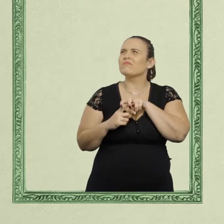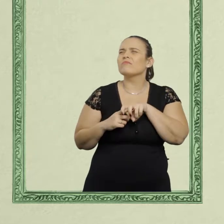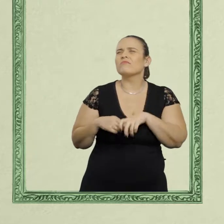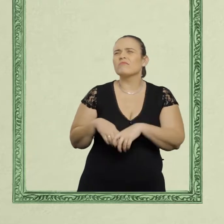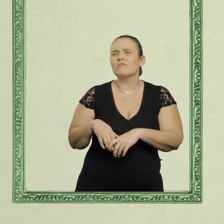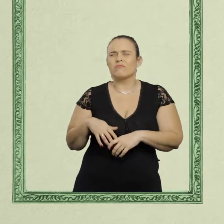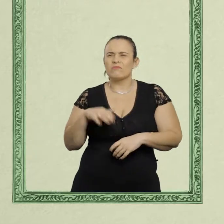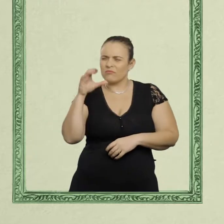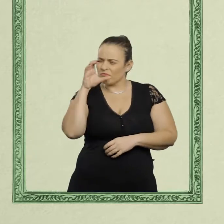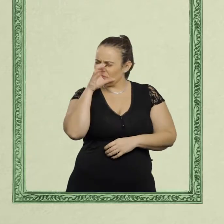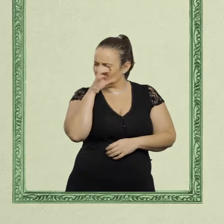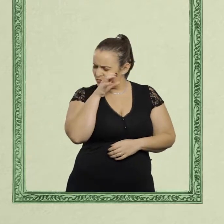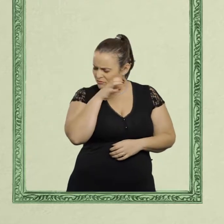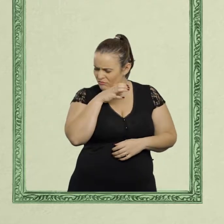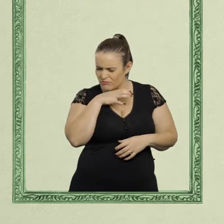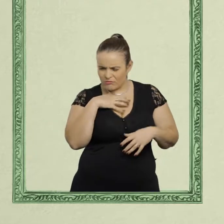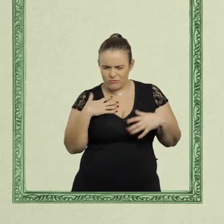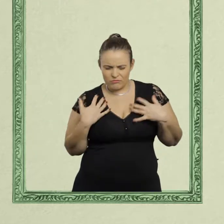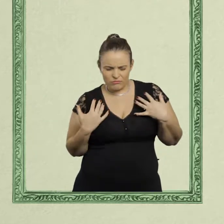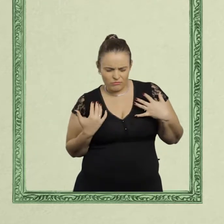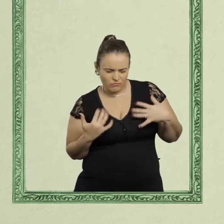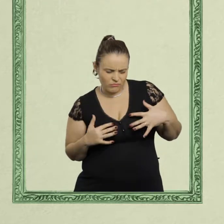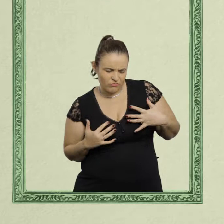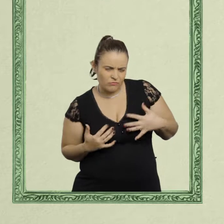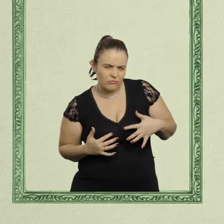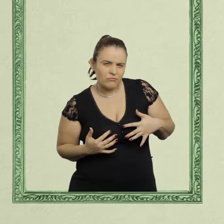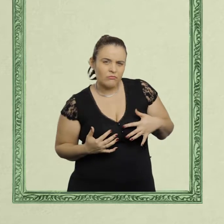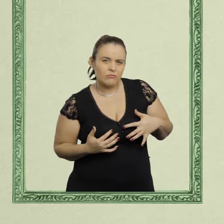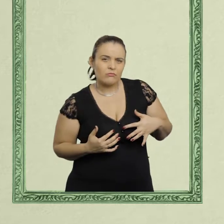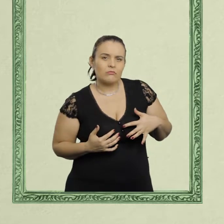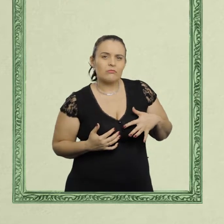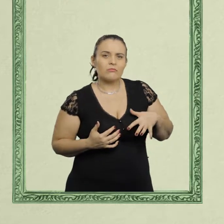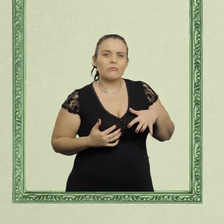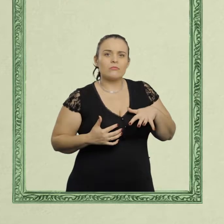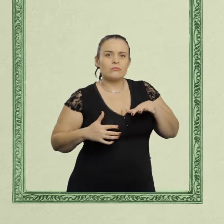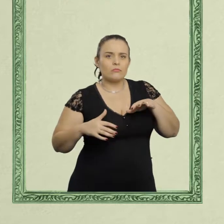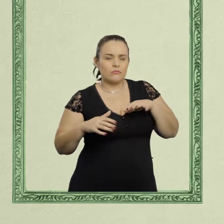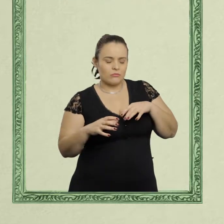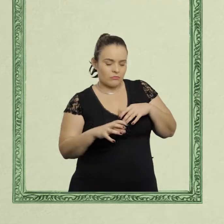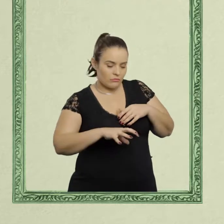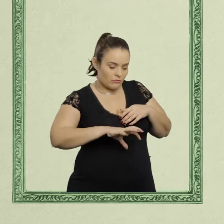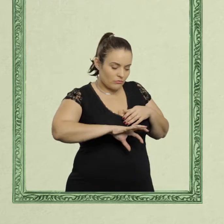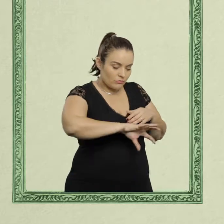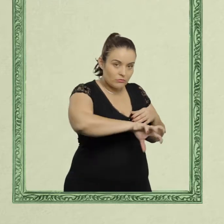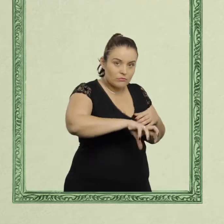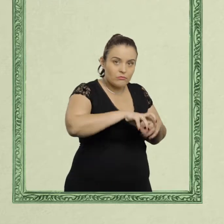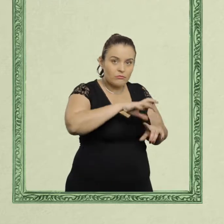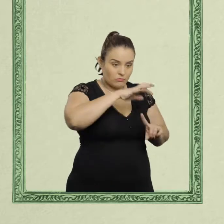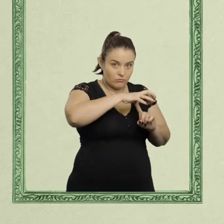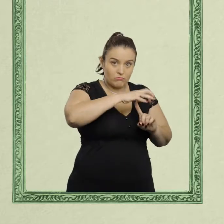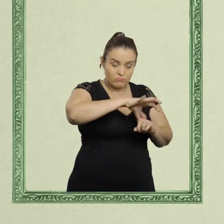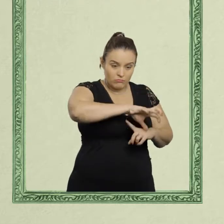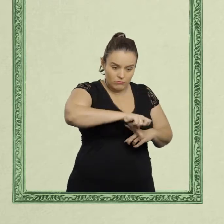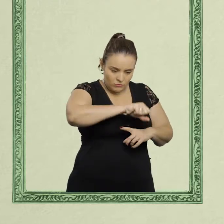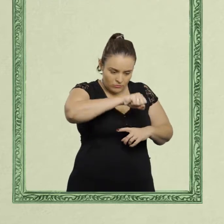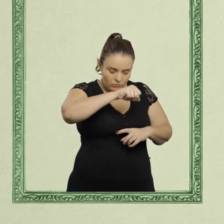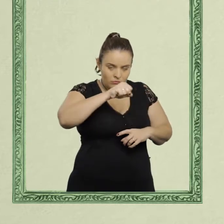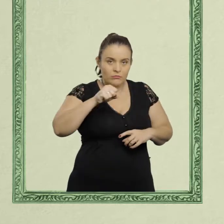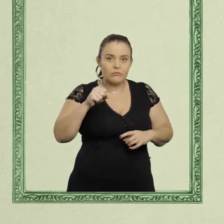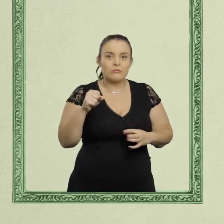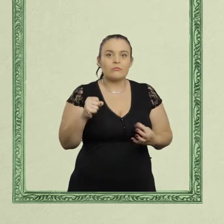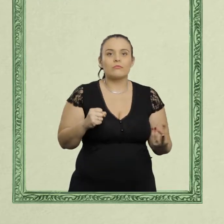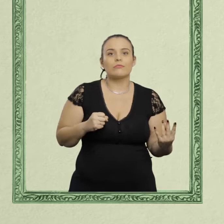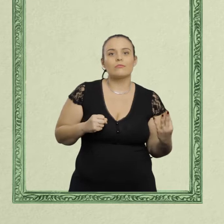calor estranho. Os piratas arrancaram o cogumelo do chão. Uma fumaça começou a